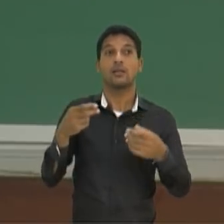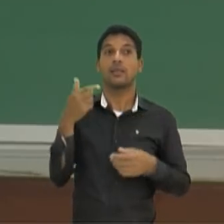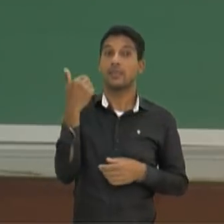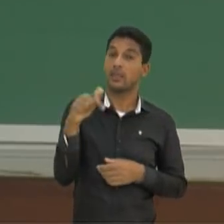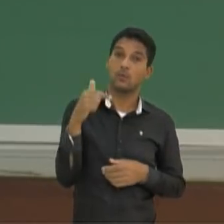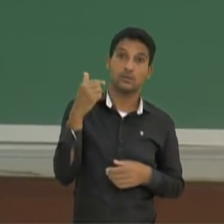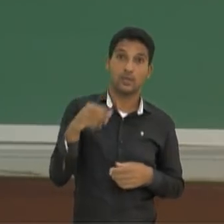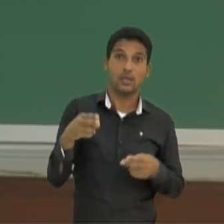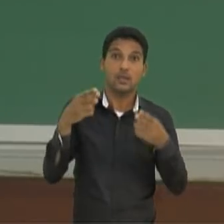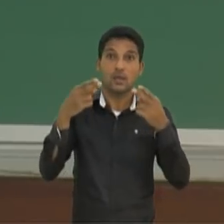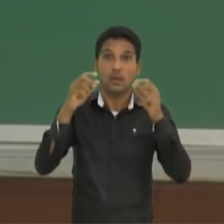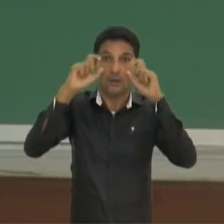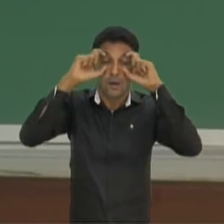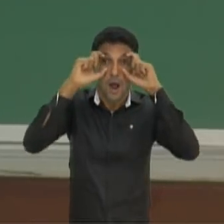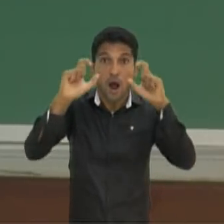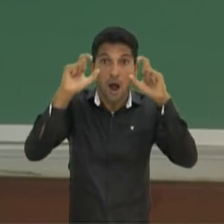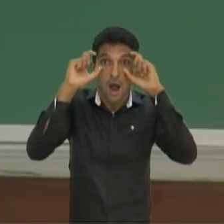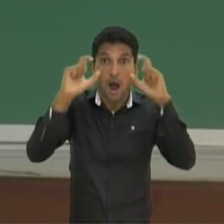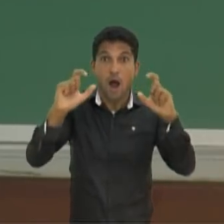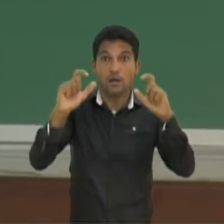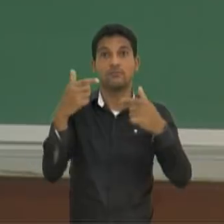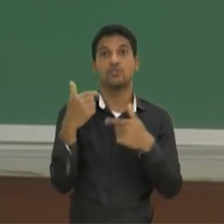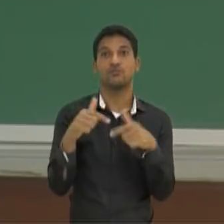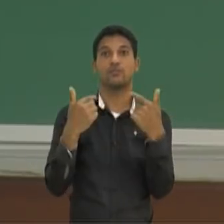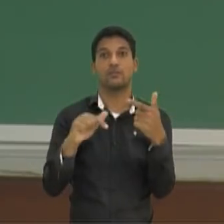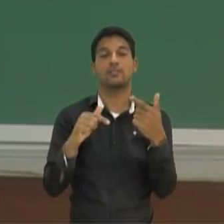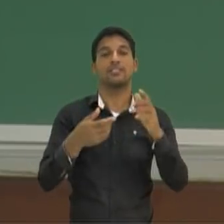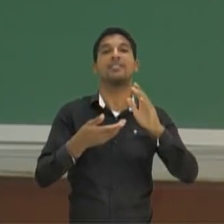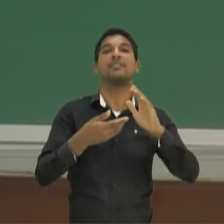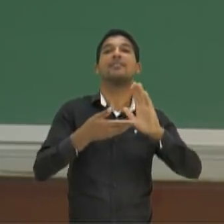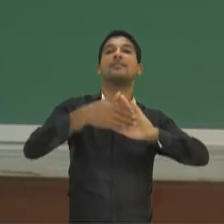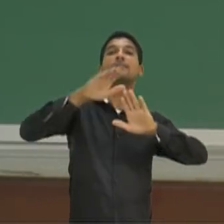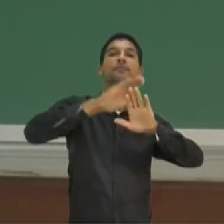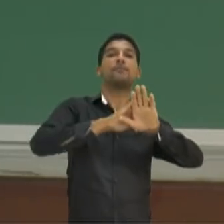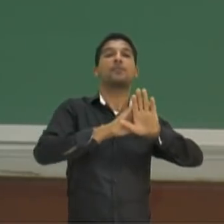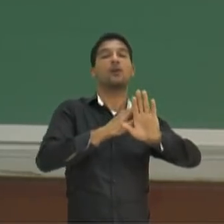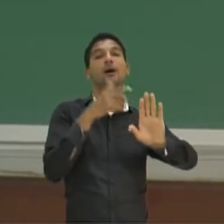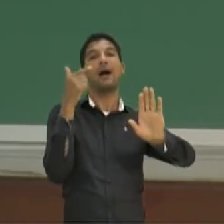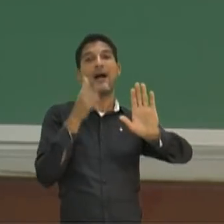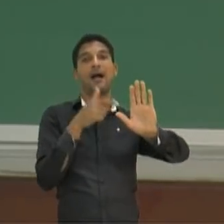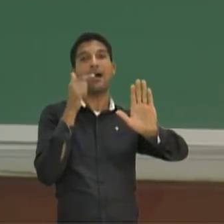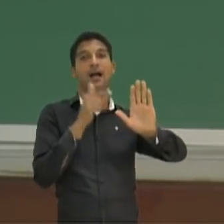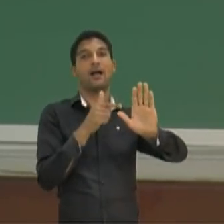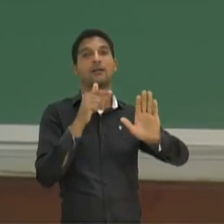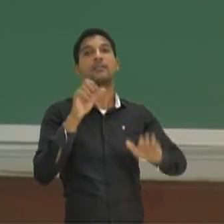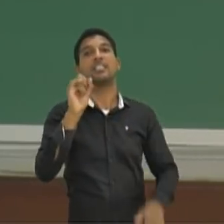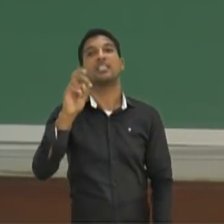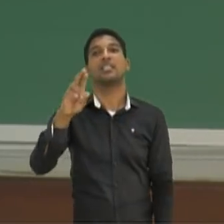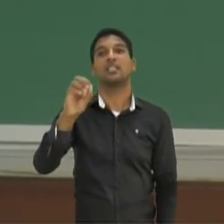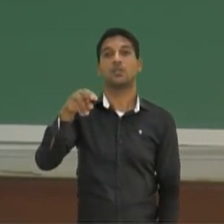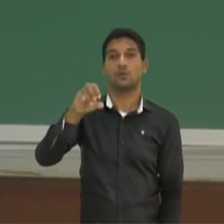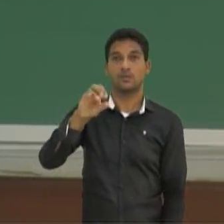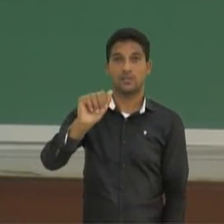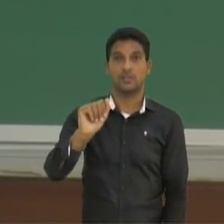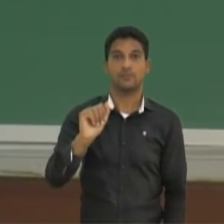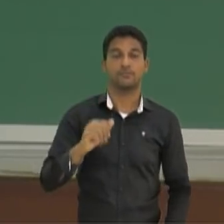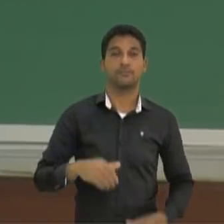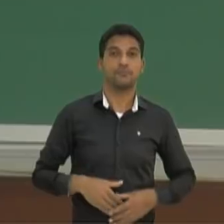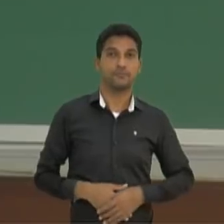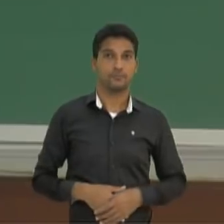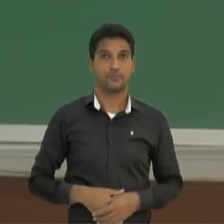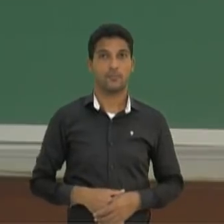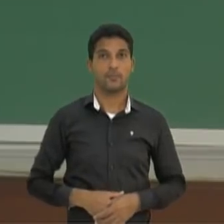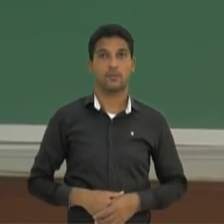Então, aqui a gente já tem uma ironia, né? Então, é o contrário do que ele deveria falar. Se fosse para